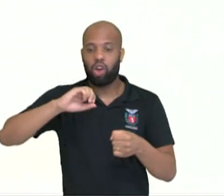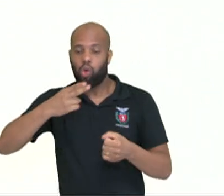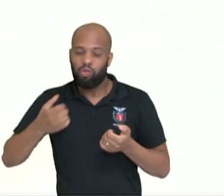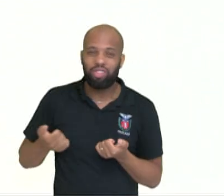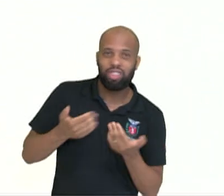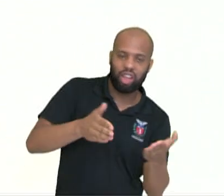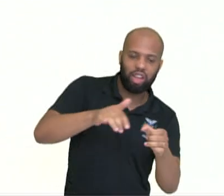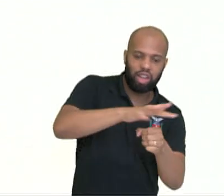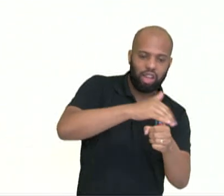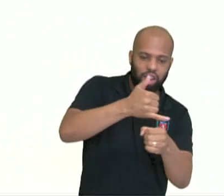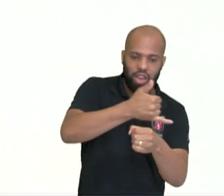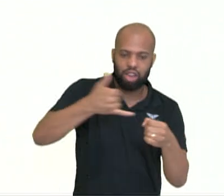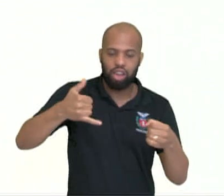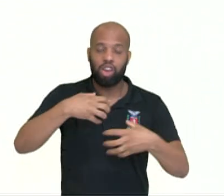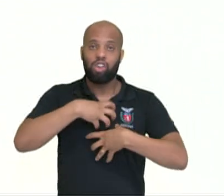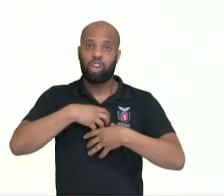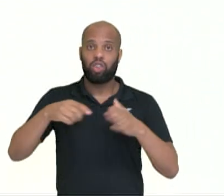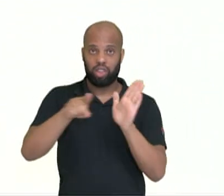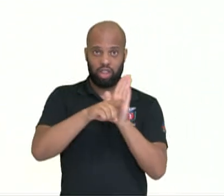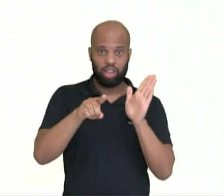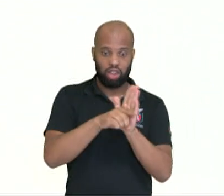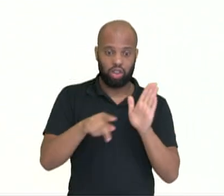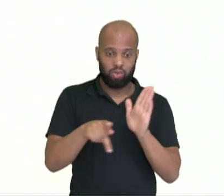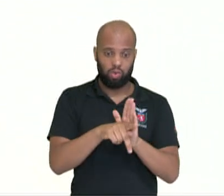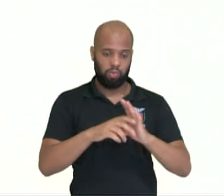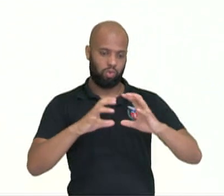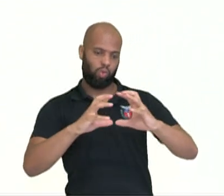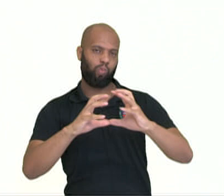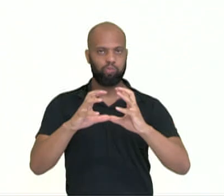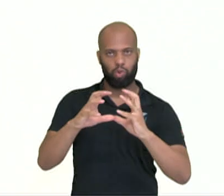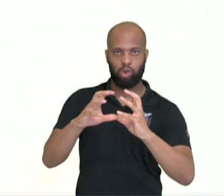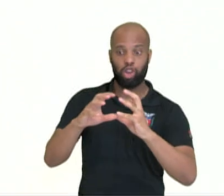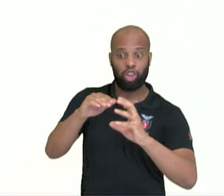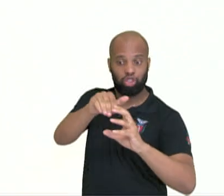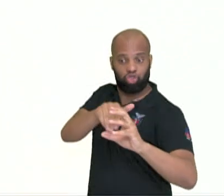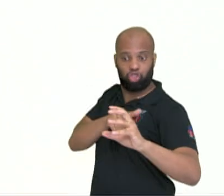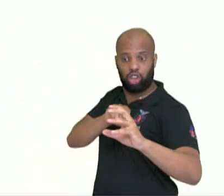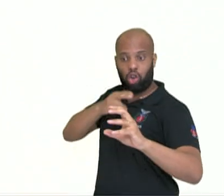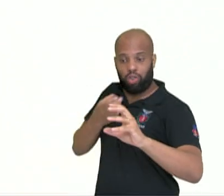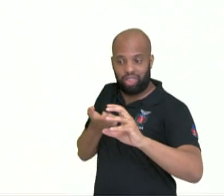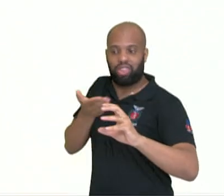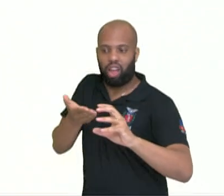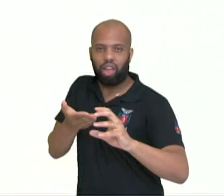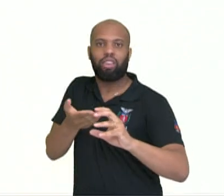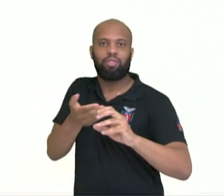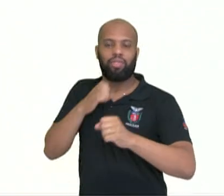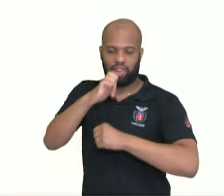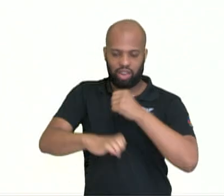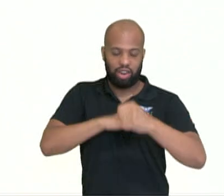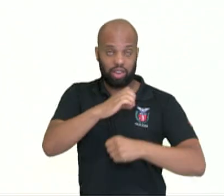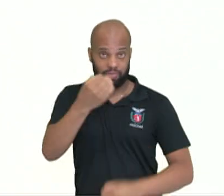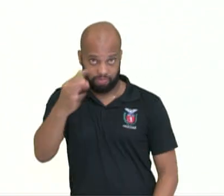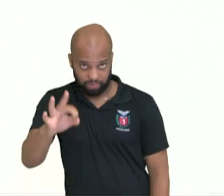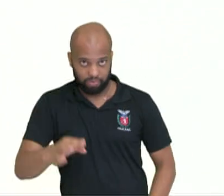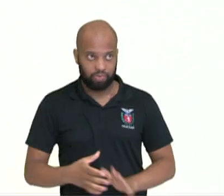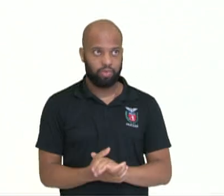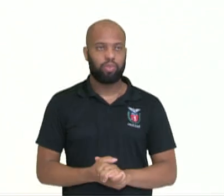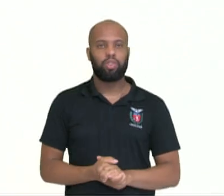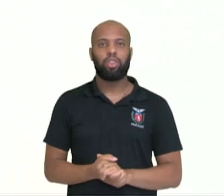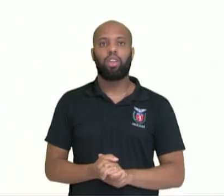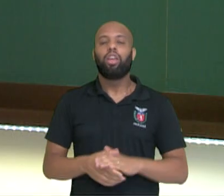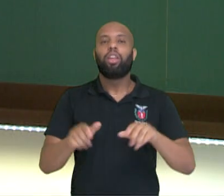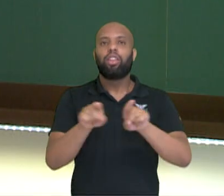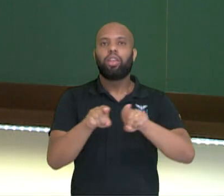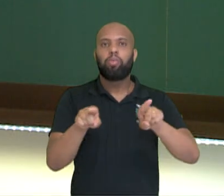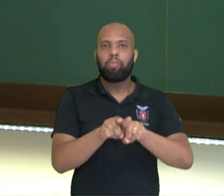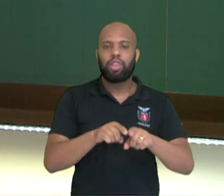coloca a carga elétrica negativa nesse corpo, ou seja, você tira ou põe elétrons, ok? E que carga elétrica